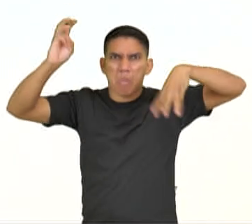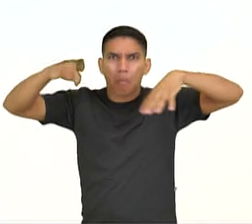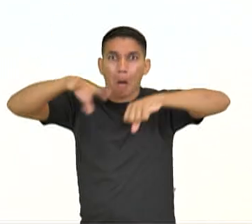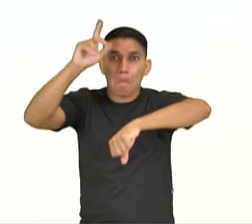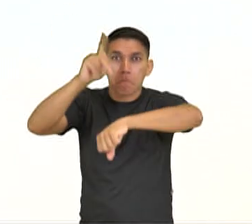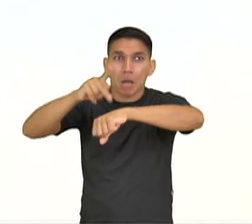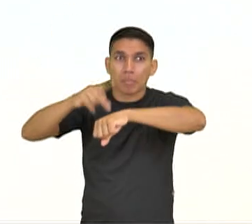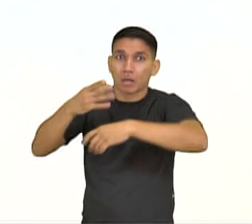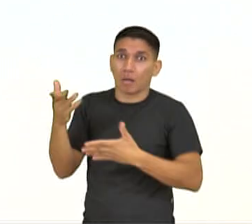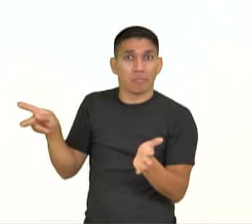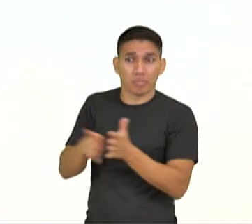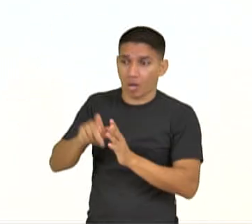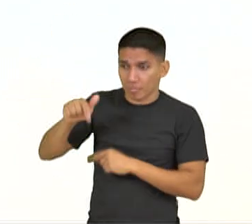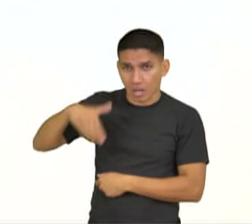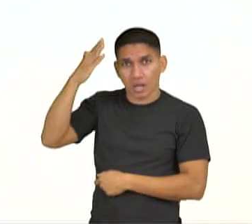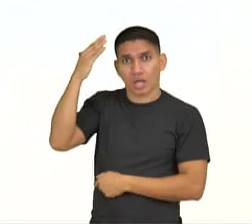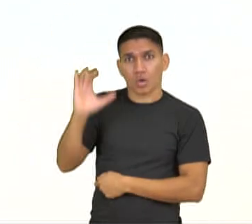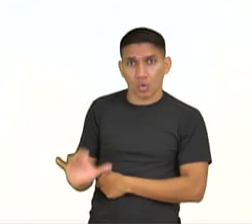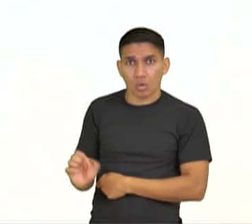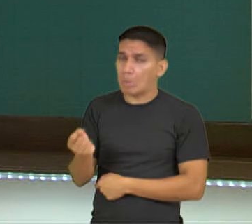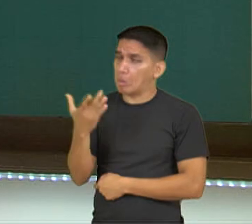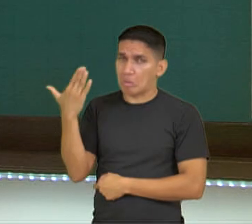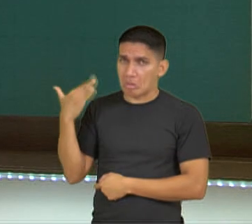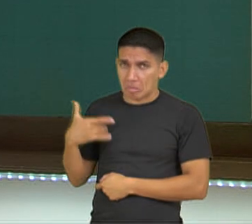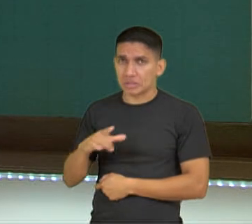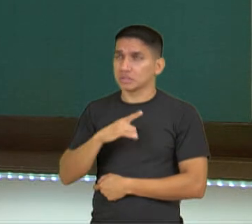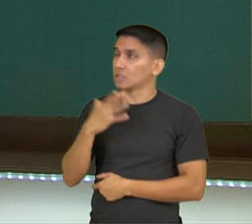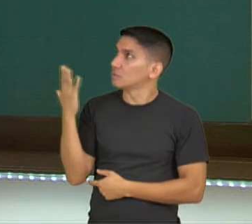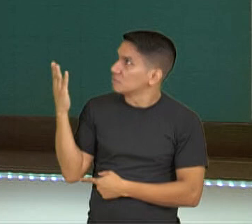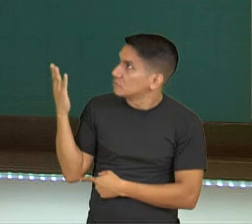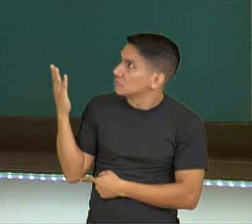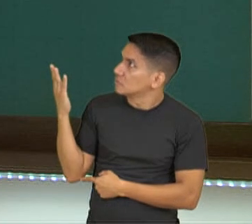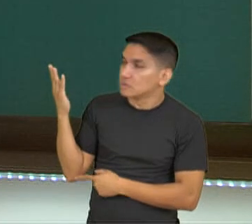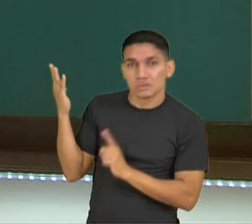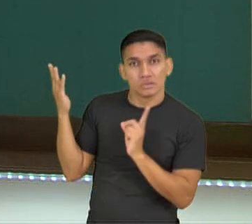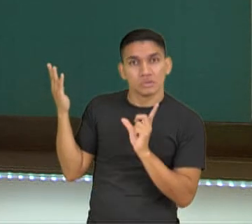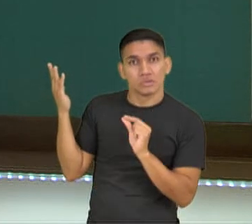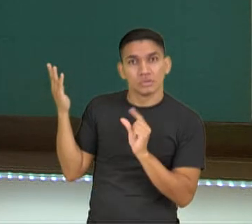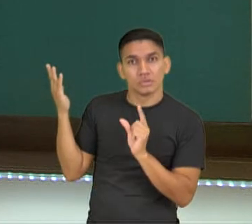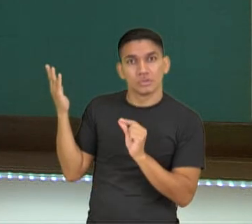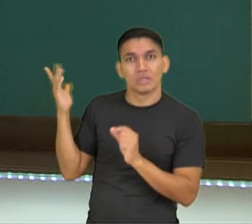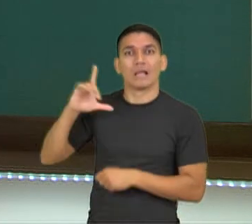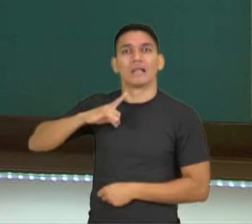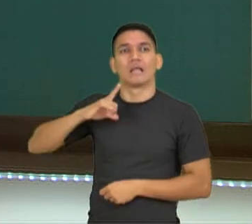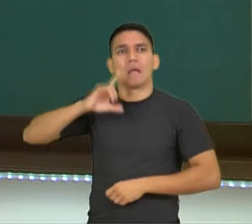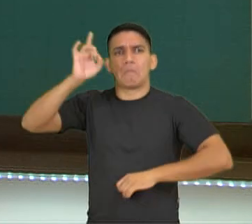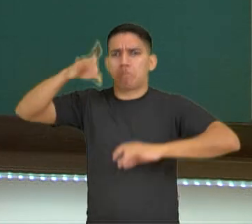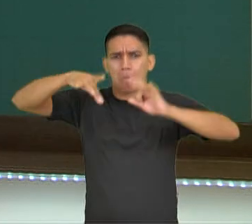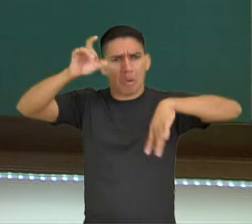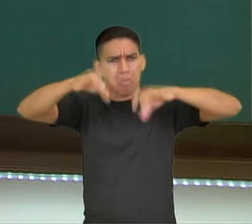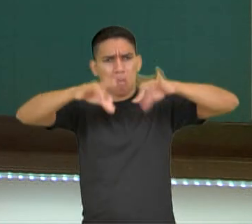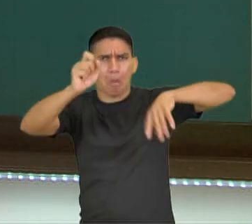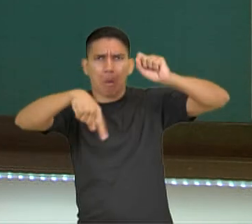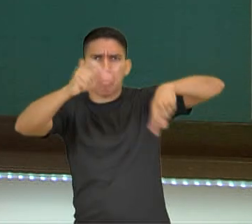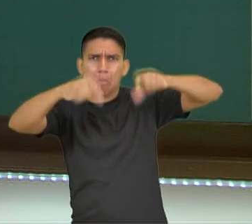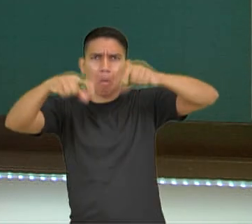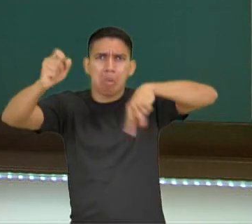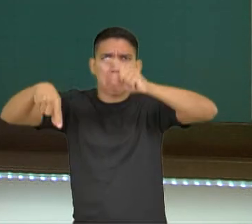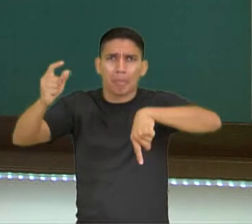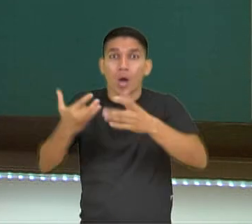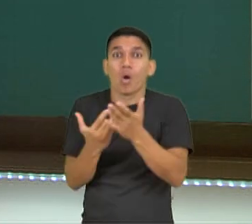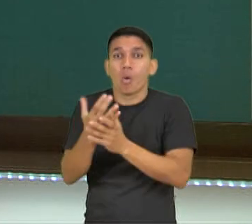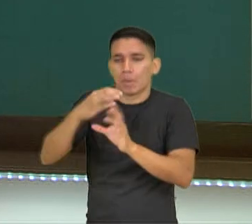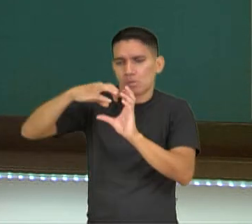é daqui de Curitiba mesmo, em um desses dias que nós tivemos, tá? Então vejam, nós temos aqui a formação de